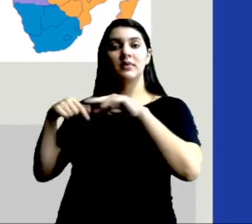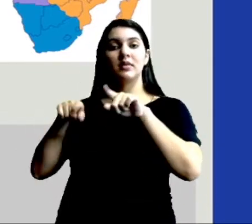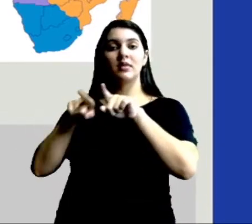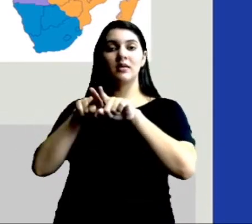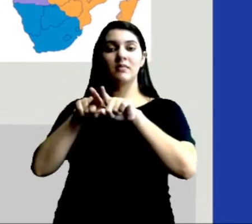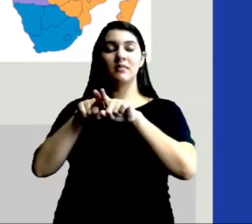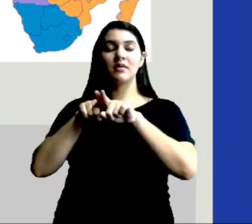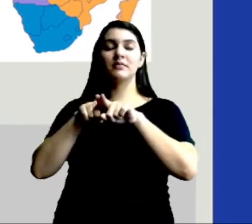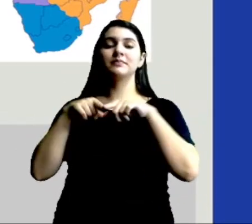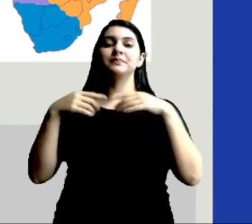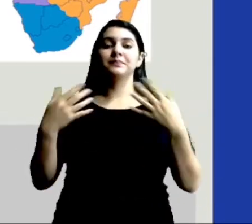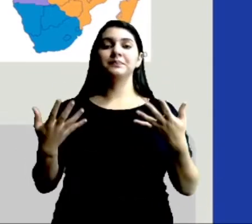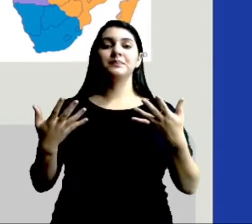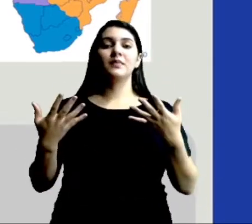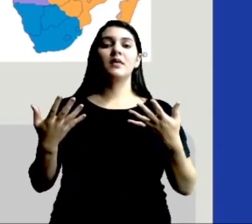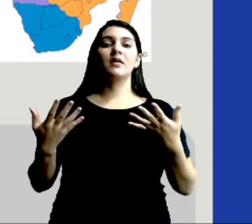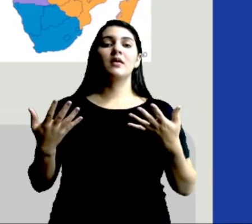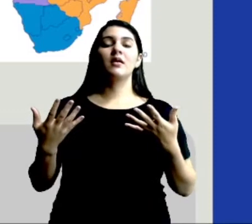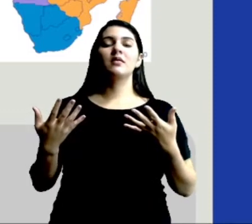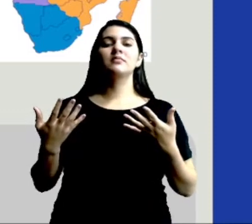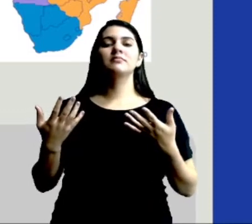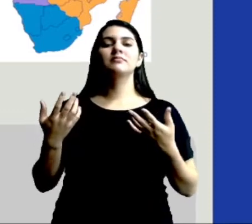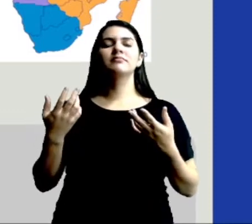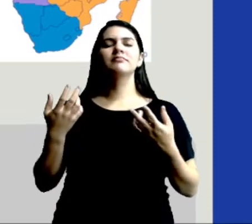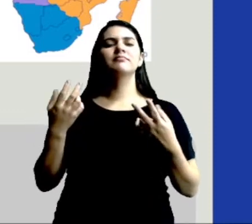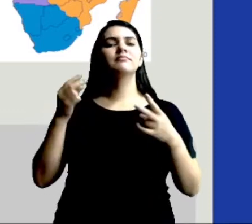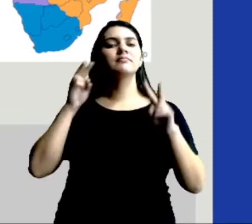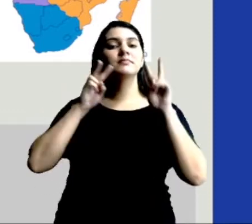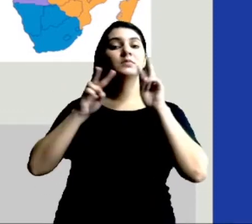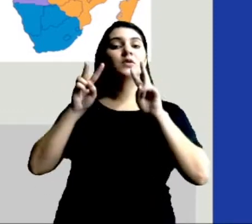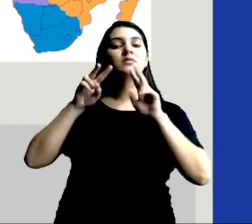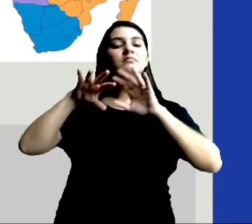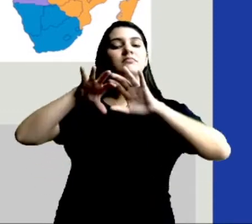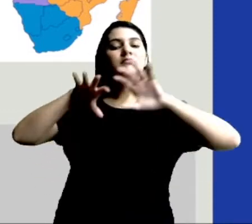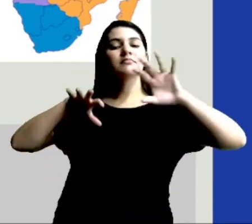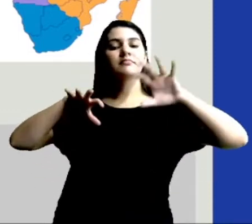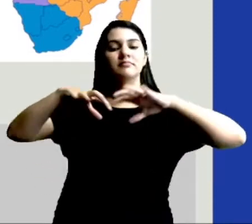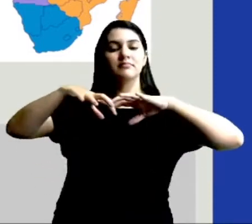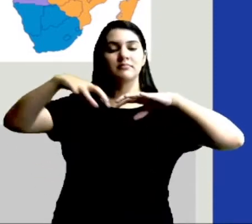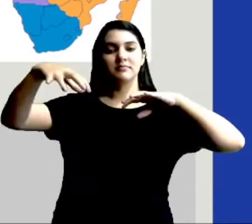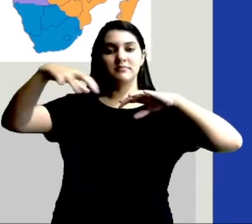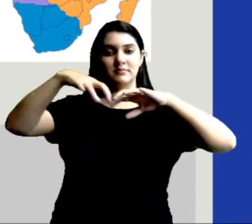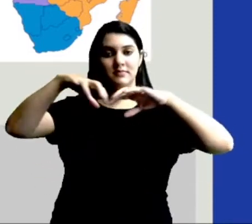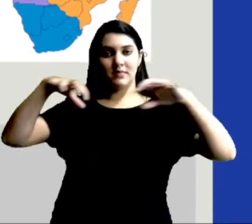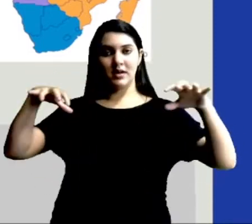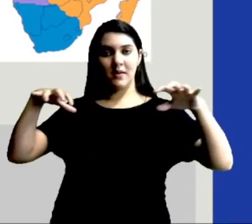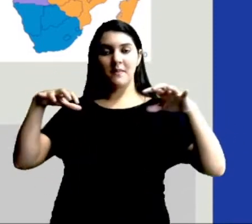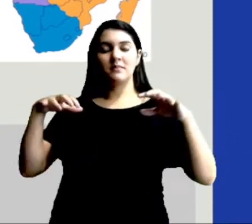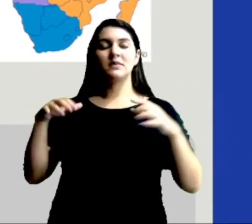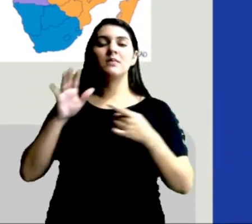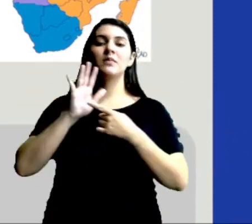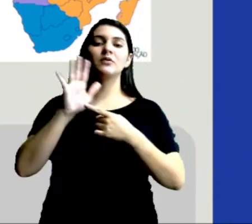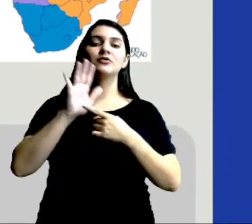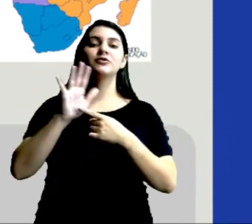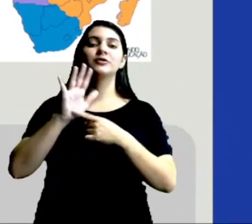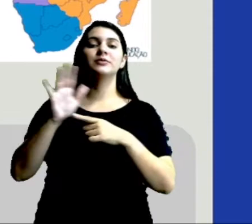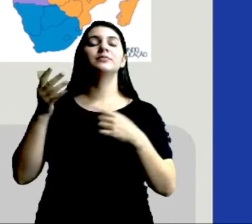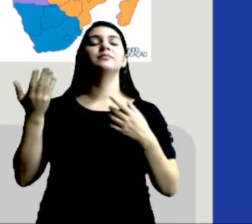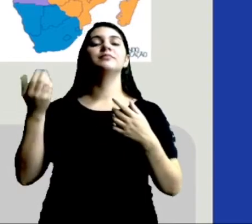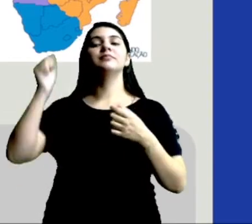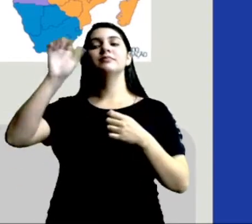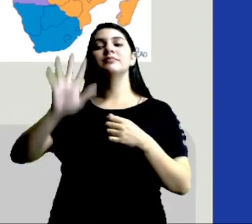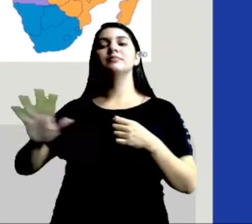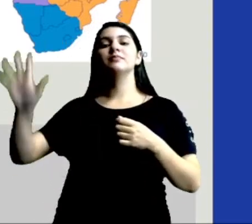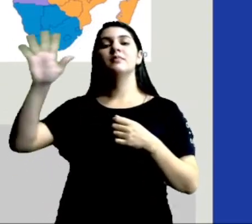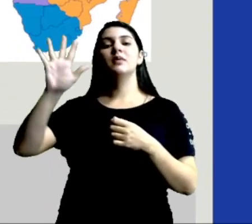lado nós temos ele destacado por separações. Então temos aqui ao lado do mapa mundi